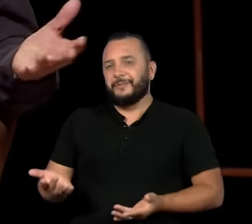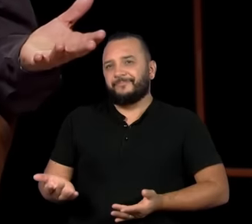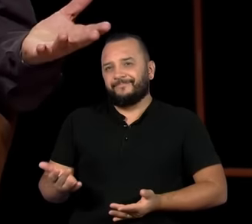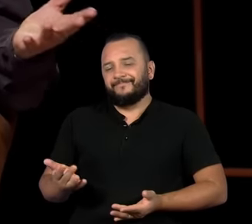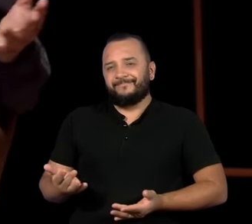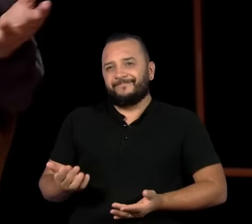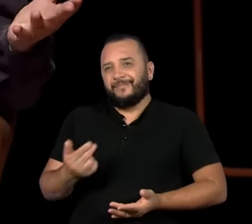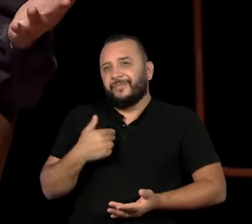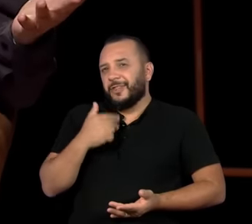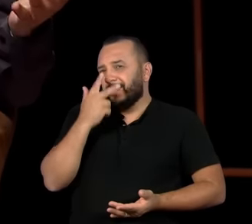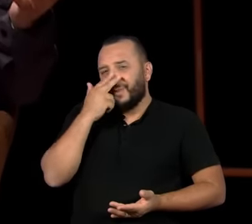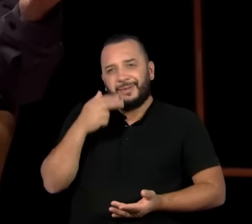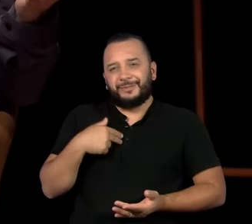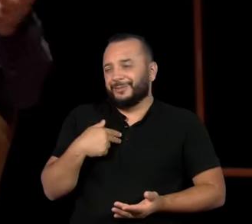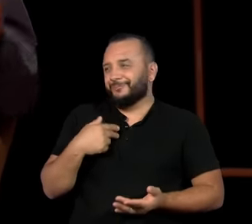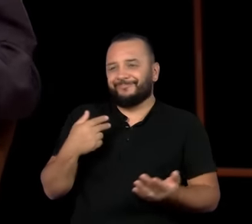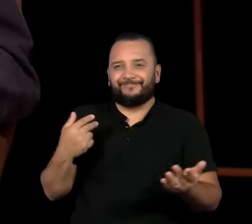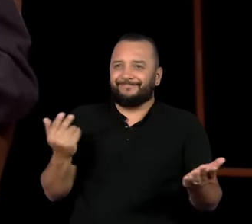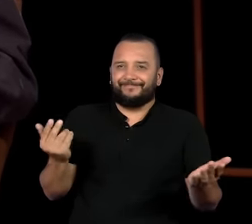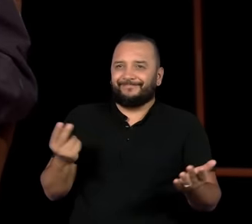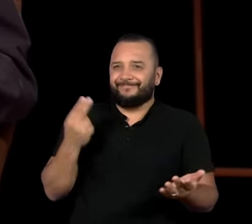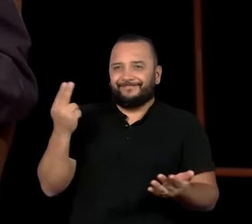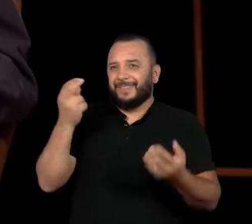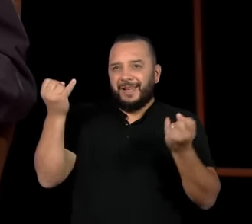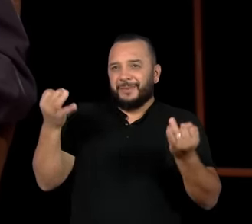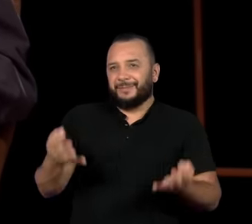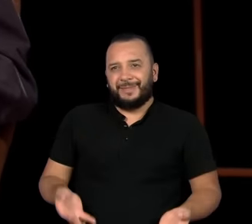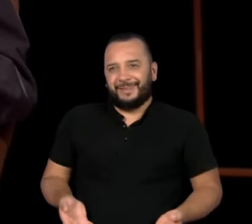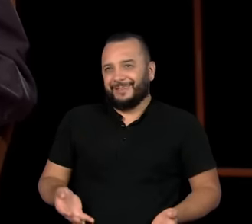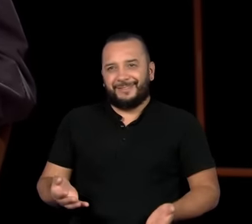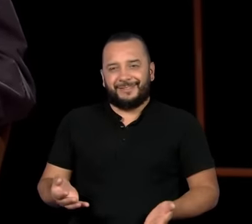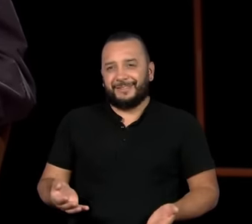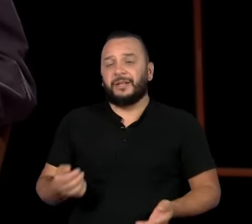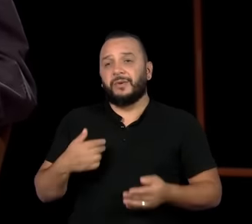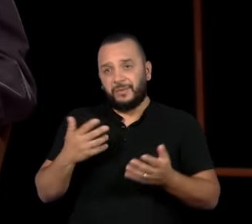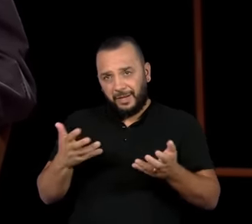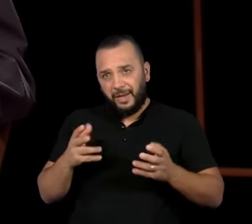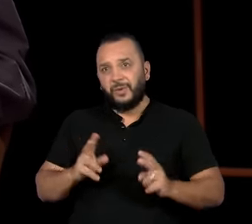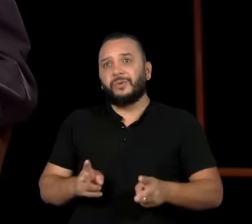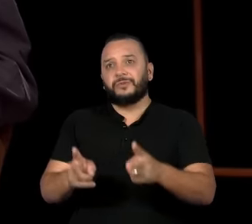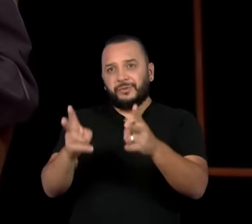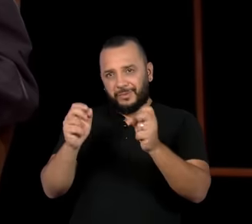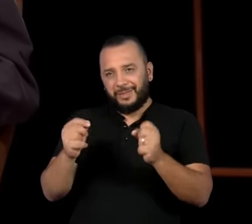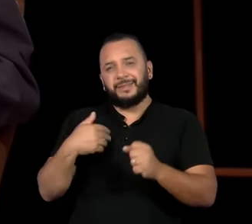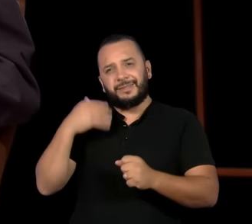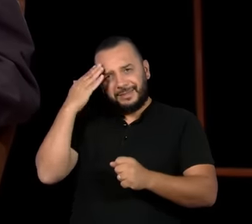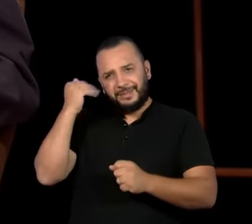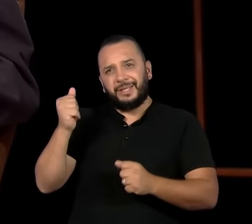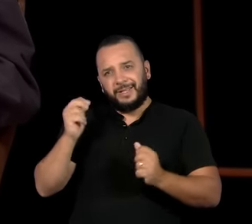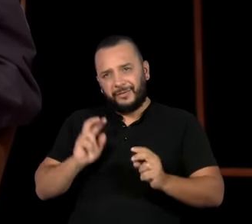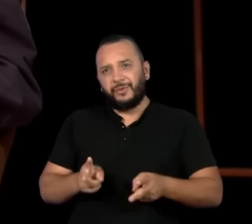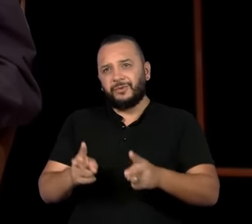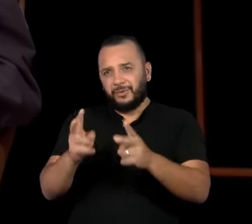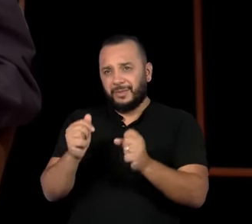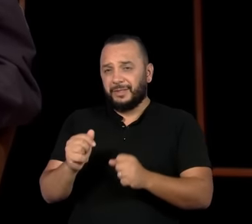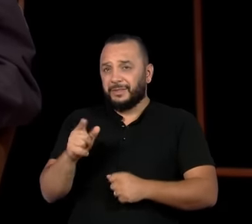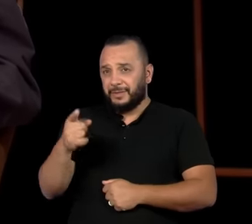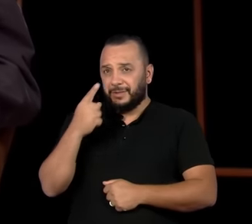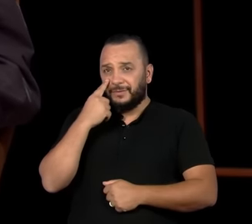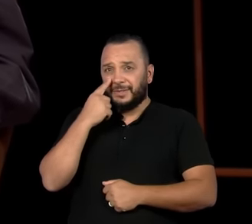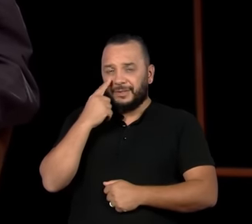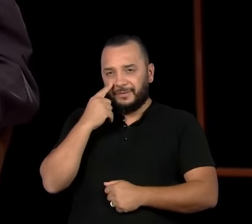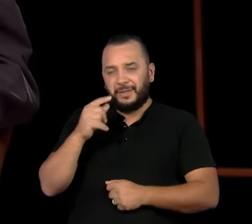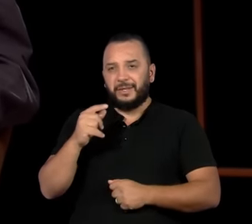acho isso impagável. Eu gostaria de continuar fazendo e sei que vou continuar. Se você vê no